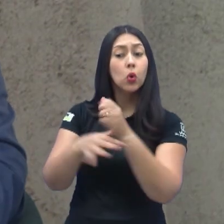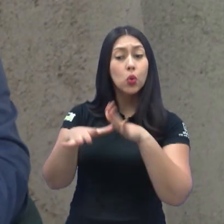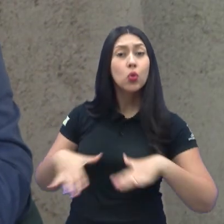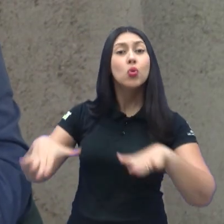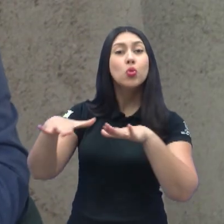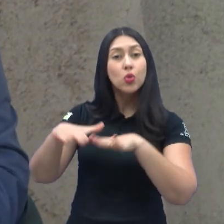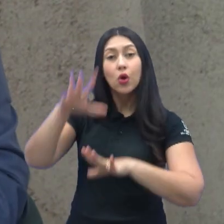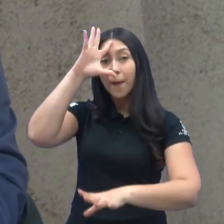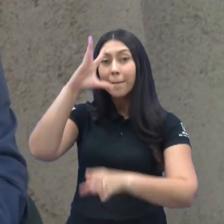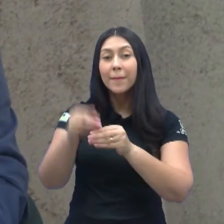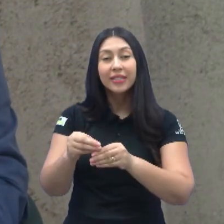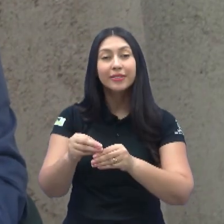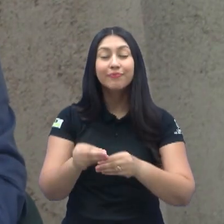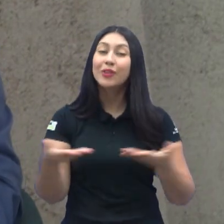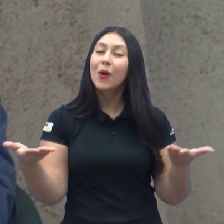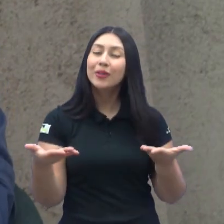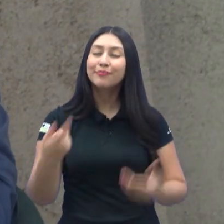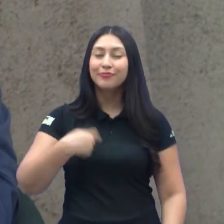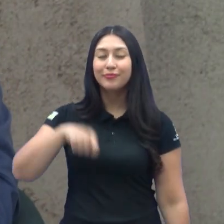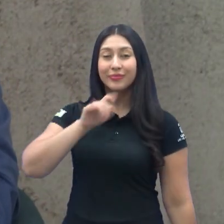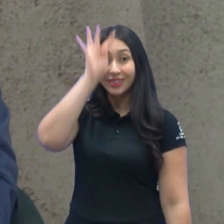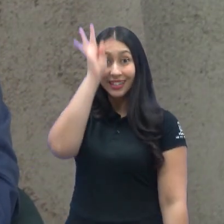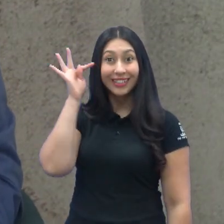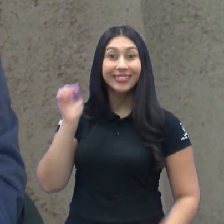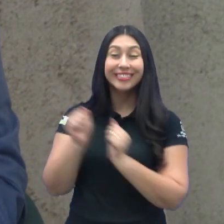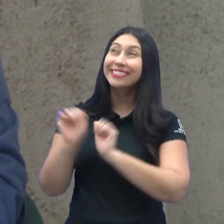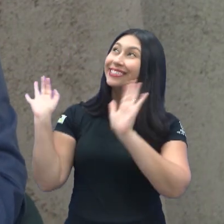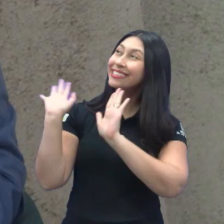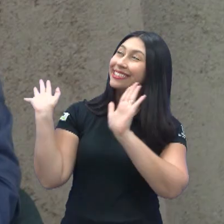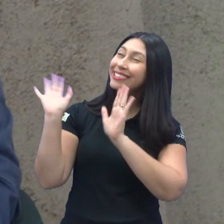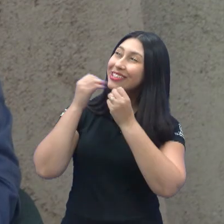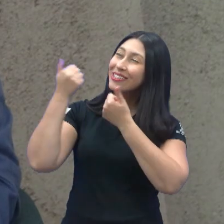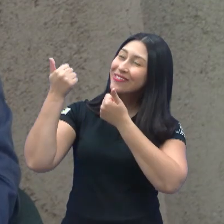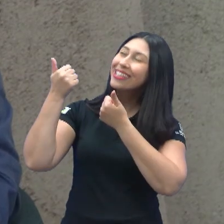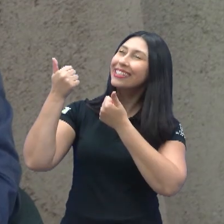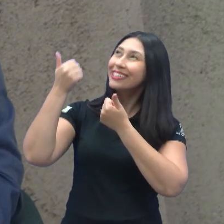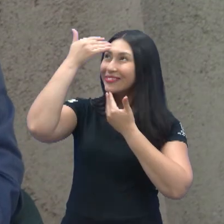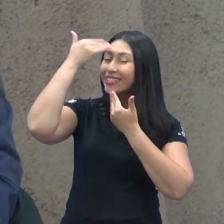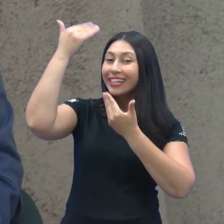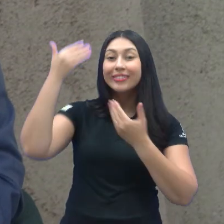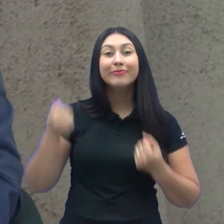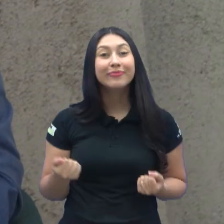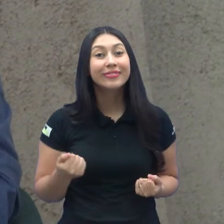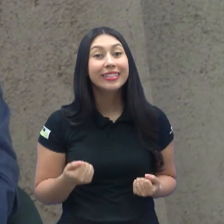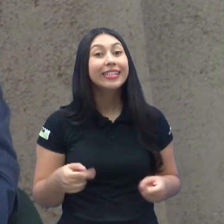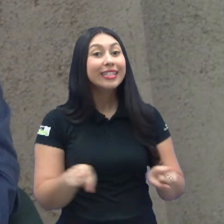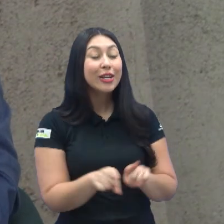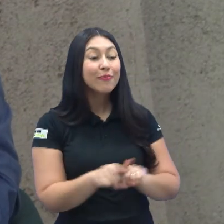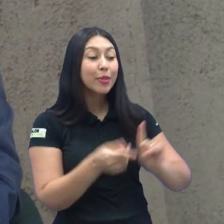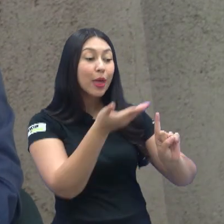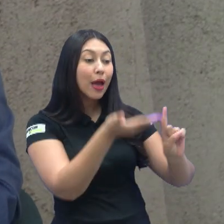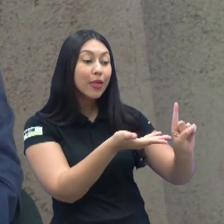fora. Hoje, Tamires Caetano está por aqui. Olá, Tamires, tudo bem? Seja bem-vinda. E aqui no estúdio recebemos